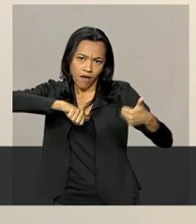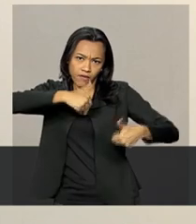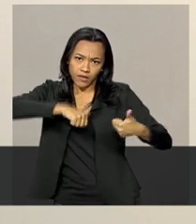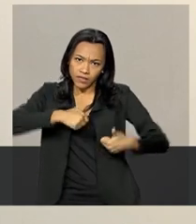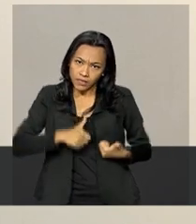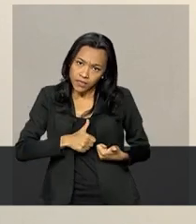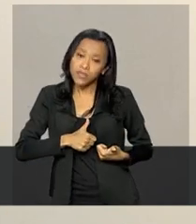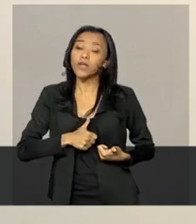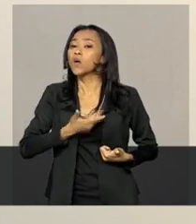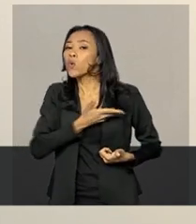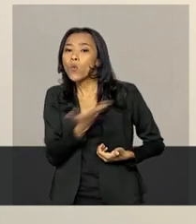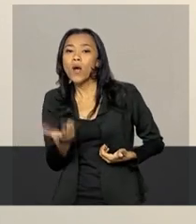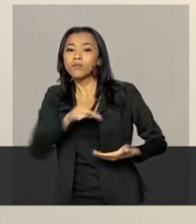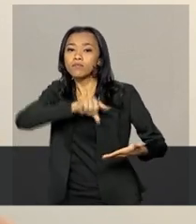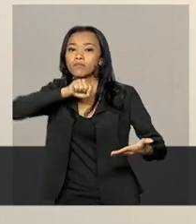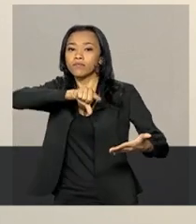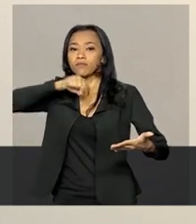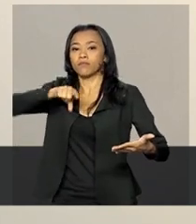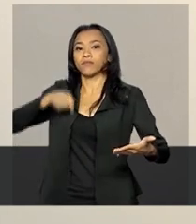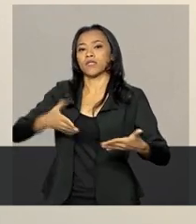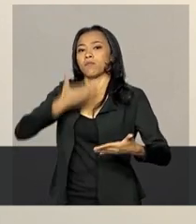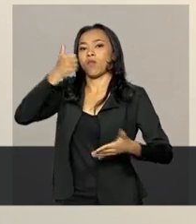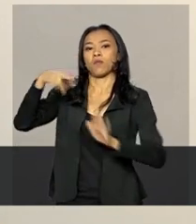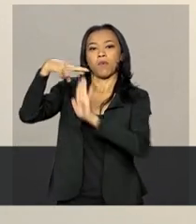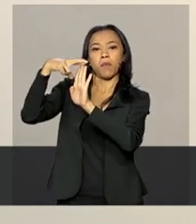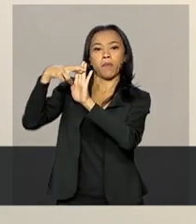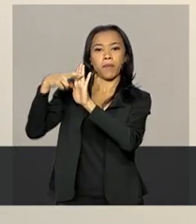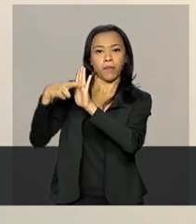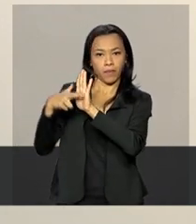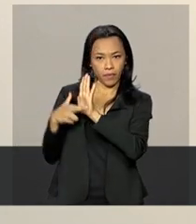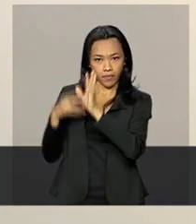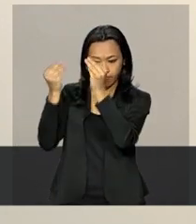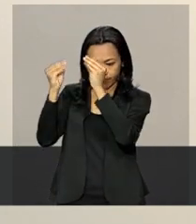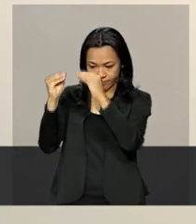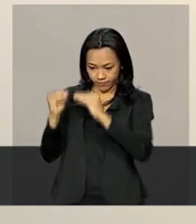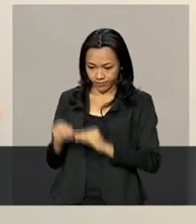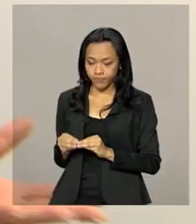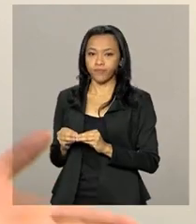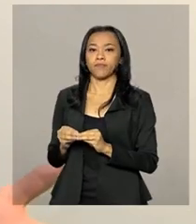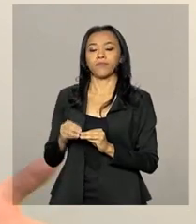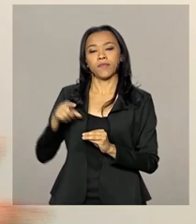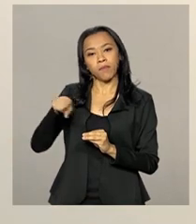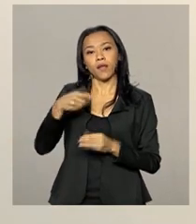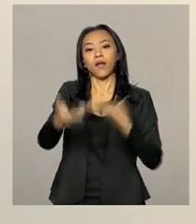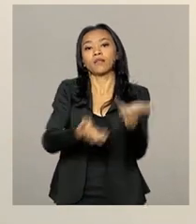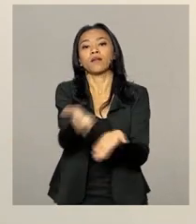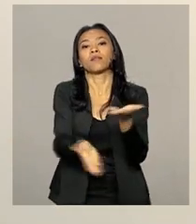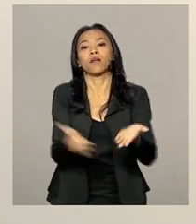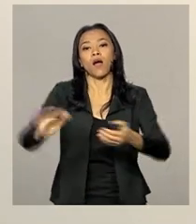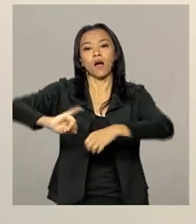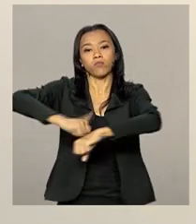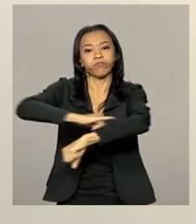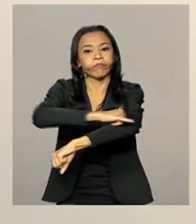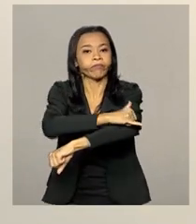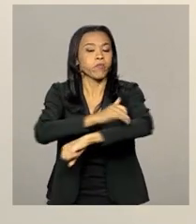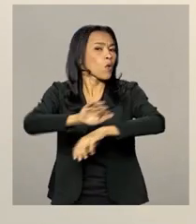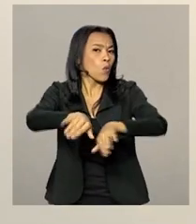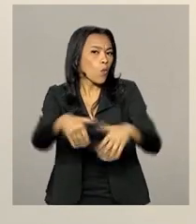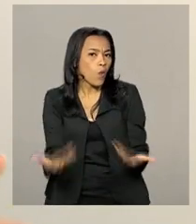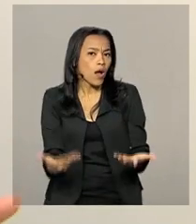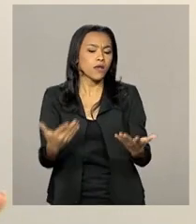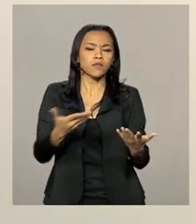são as melhores diretrizes e protocolos clínicos e terapêuticos para a obesidade, quais seriam as